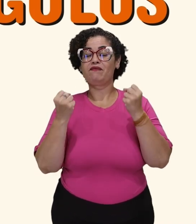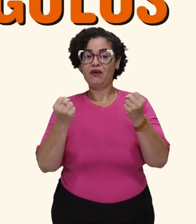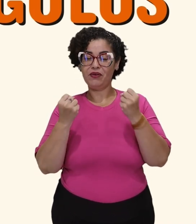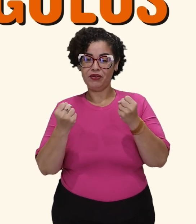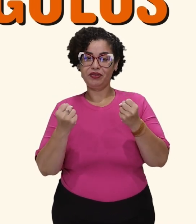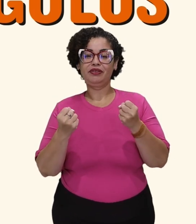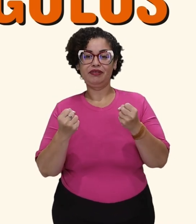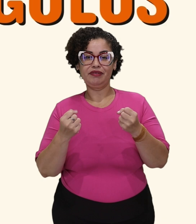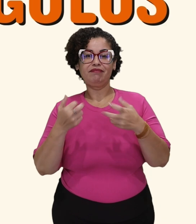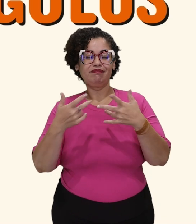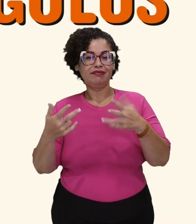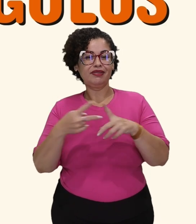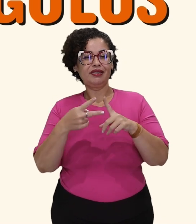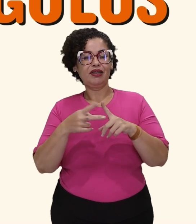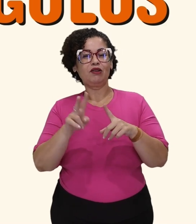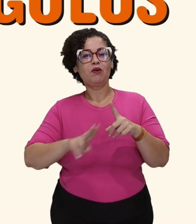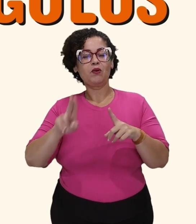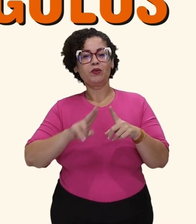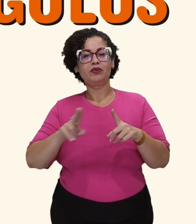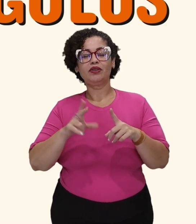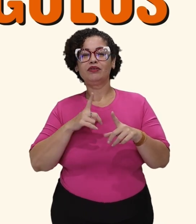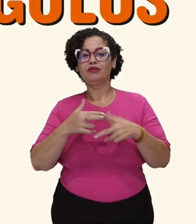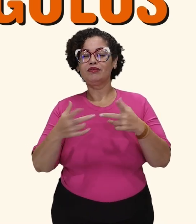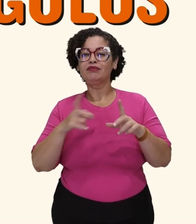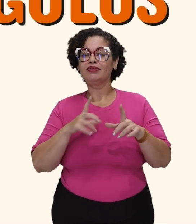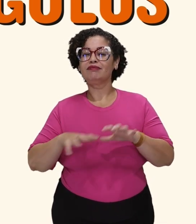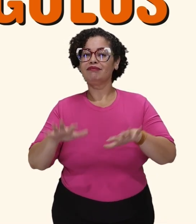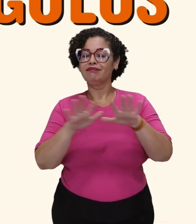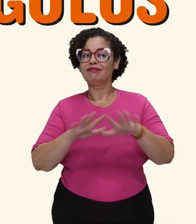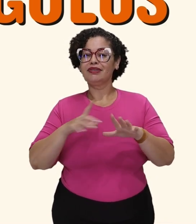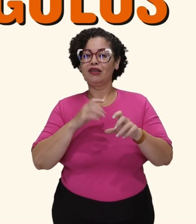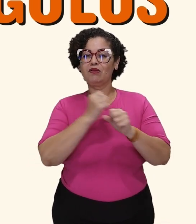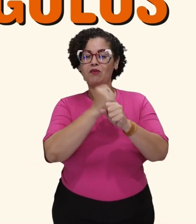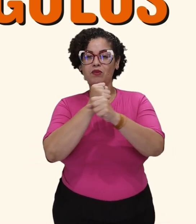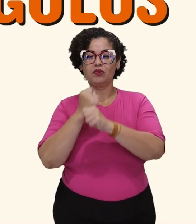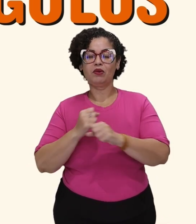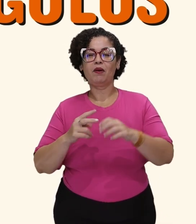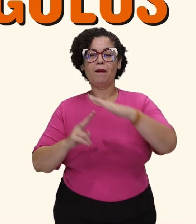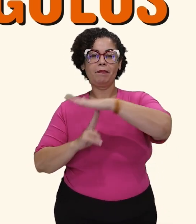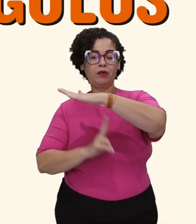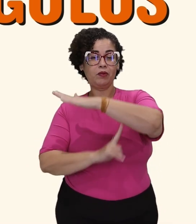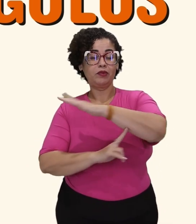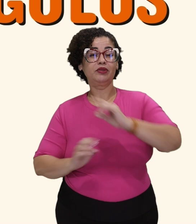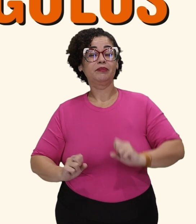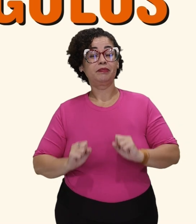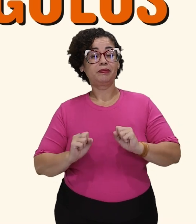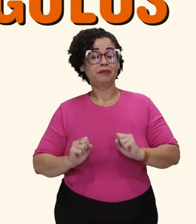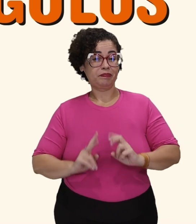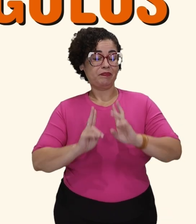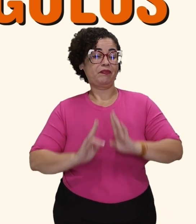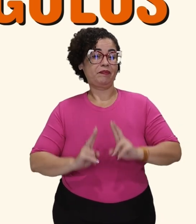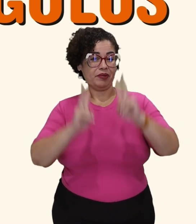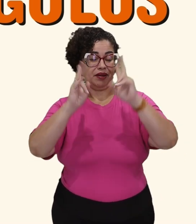geométrica forte. Não à toa, o triângulo ele é usado em estruturas metálicas, em construções de pontes, de